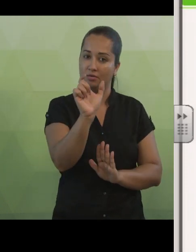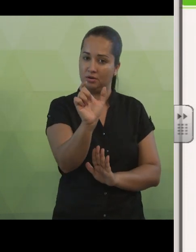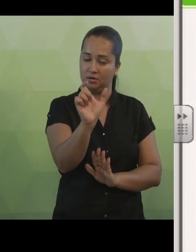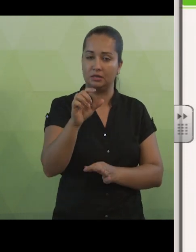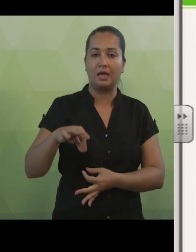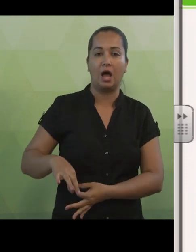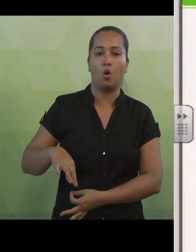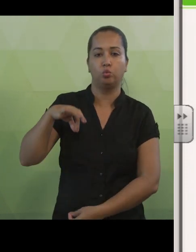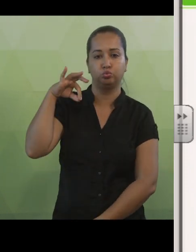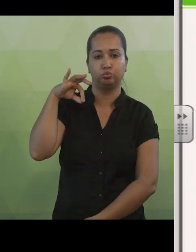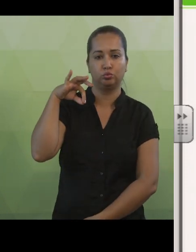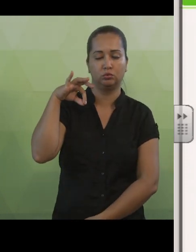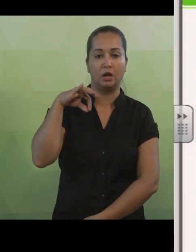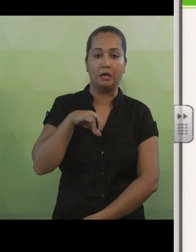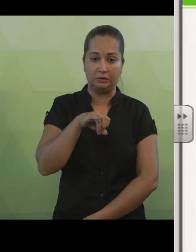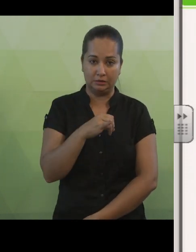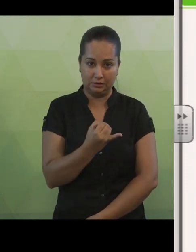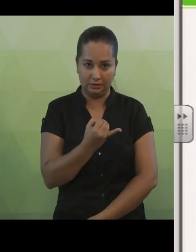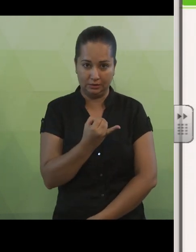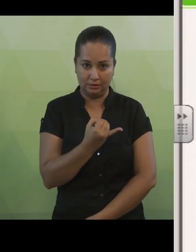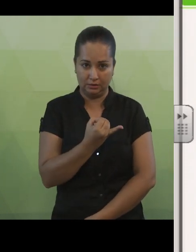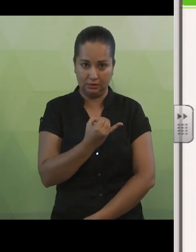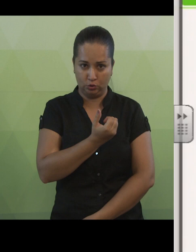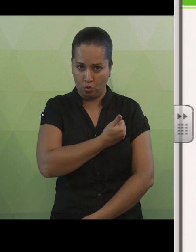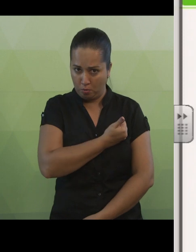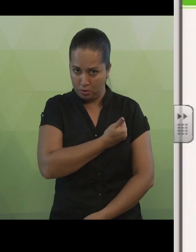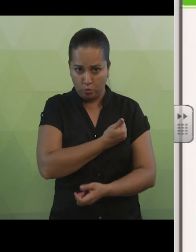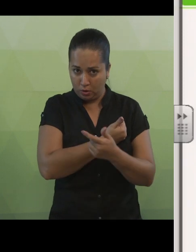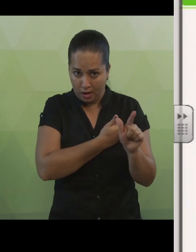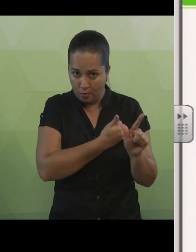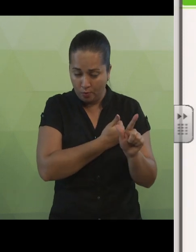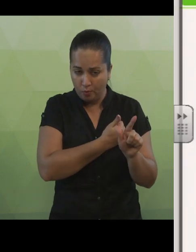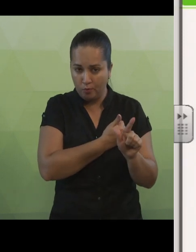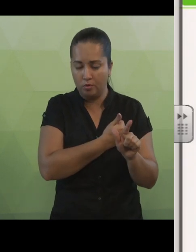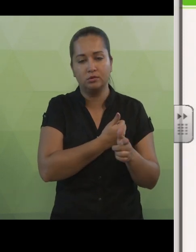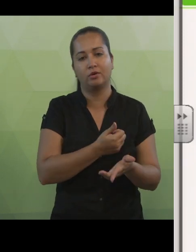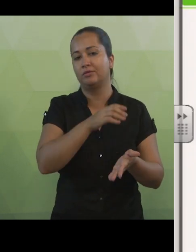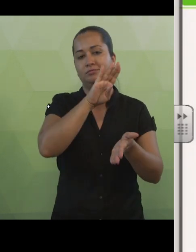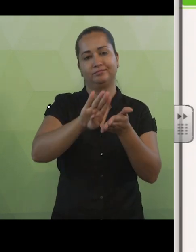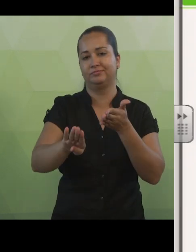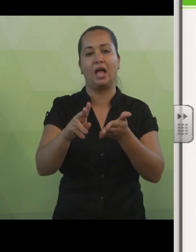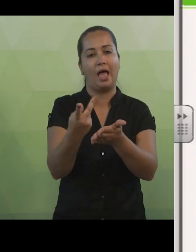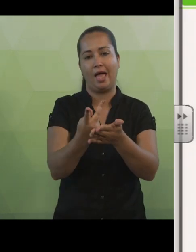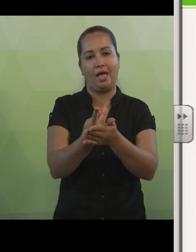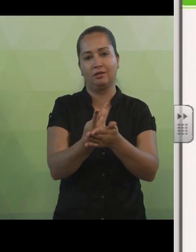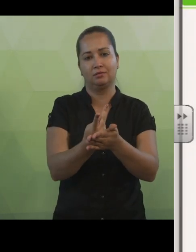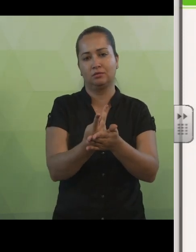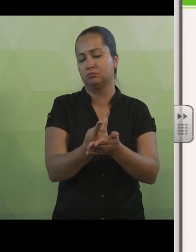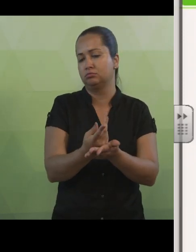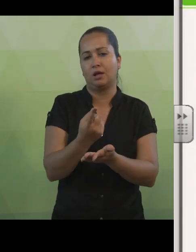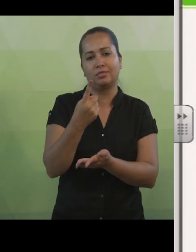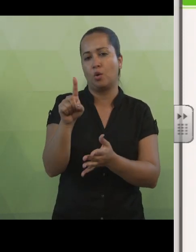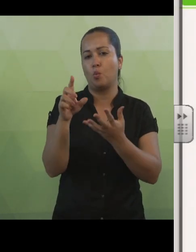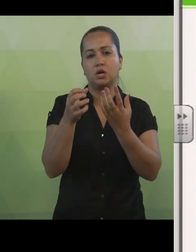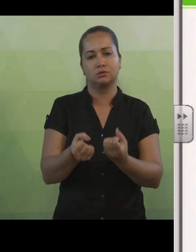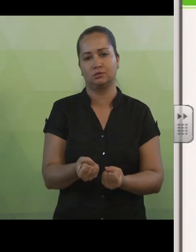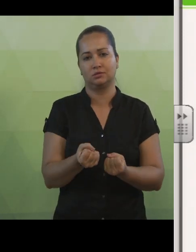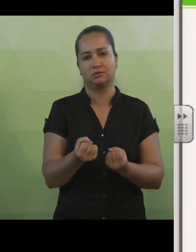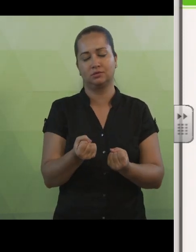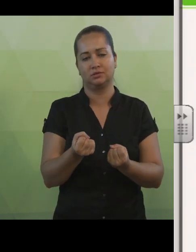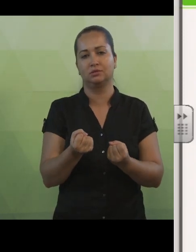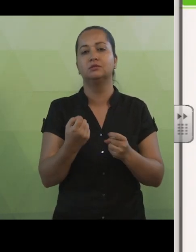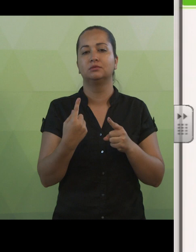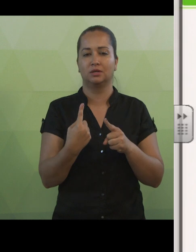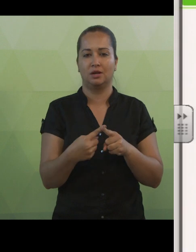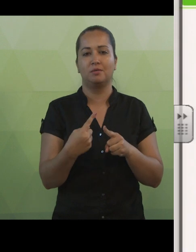campo altura, se ele não for desse tipo de dado, ele não vai aceitar, vai dizer, opa, você está inserindo um dado que não é do tipo que